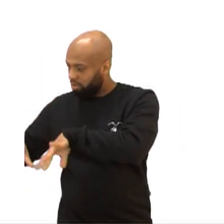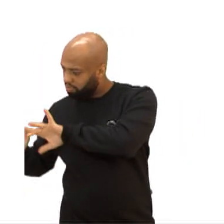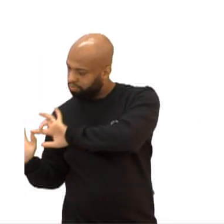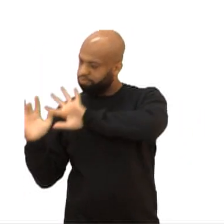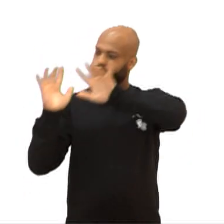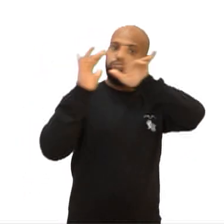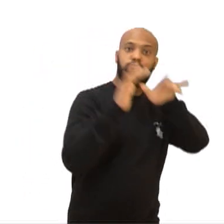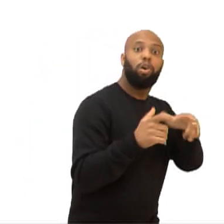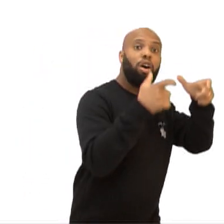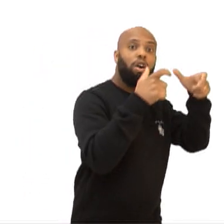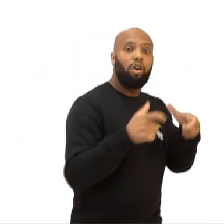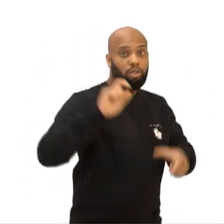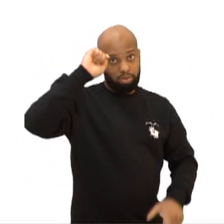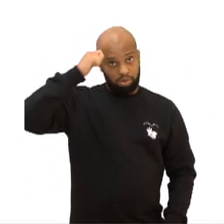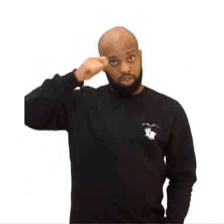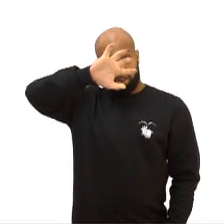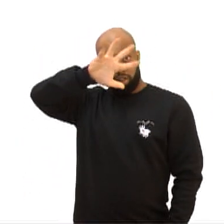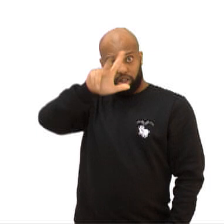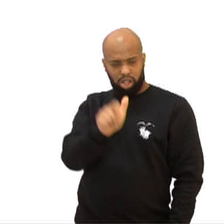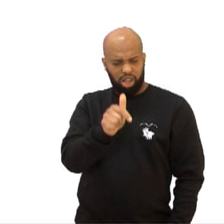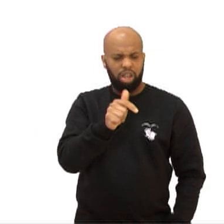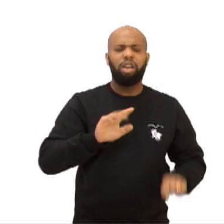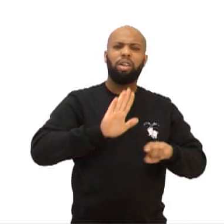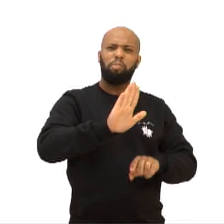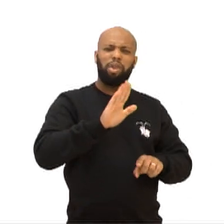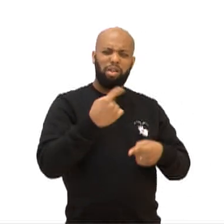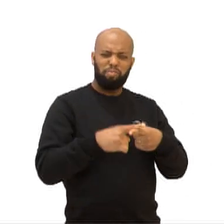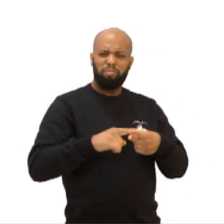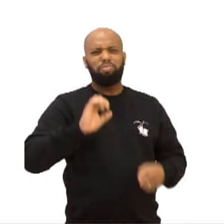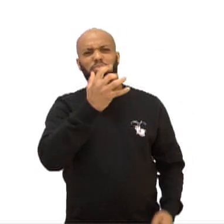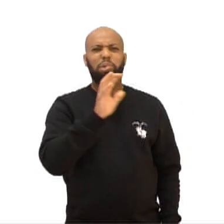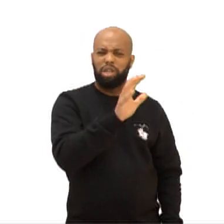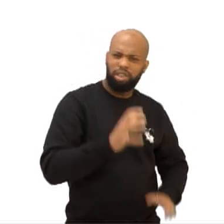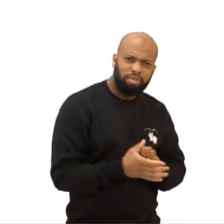africano. Por que acontecia isso?